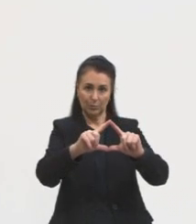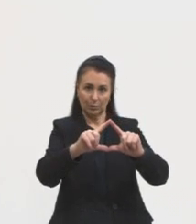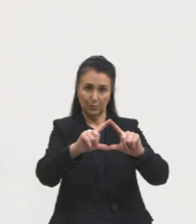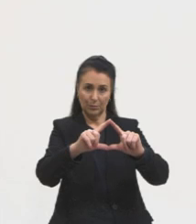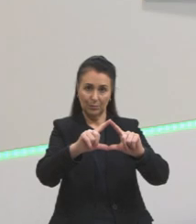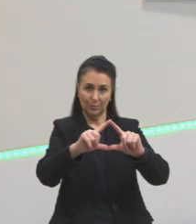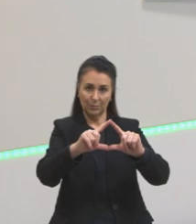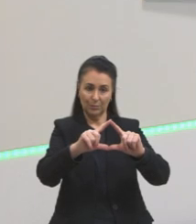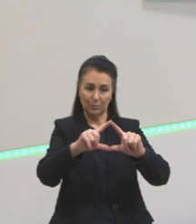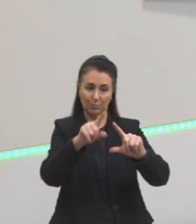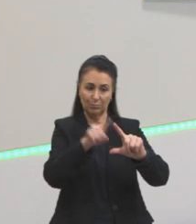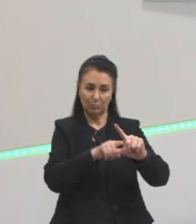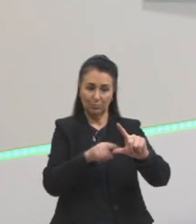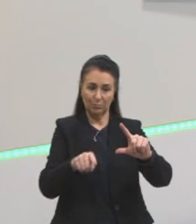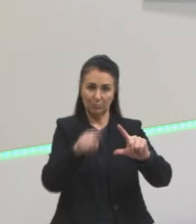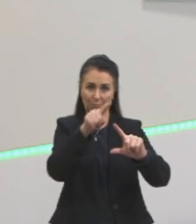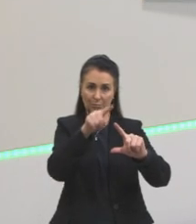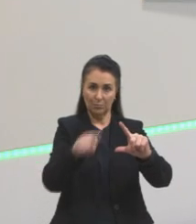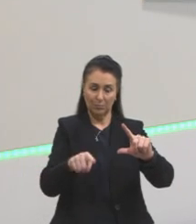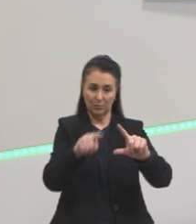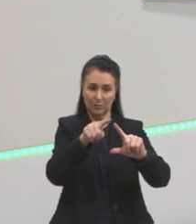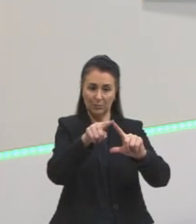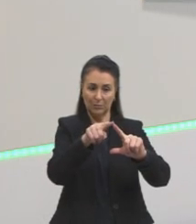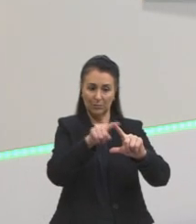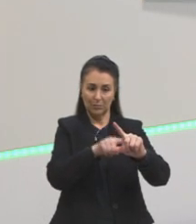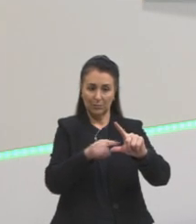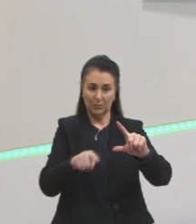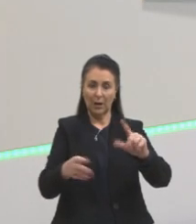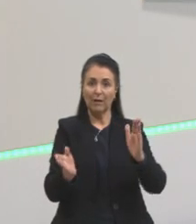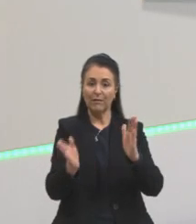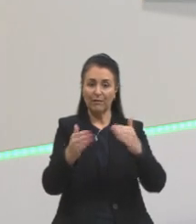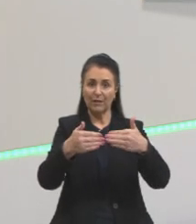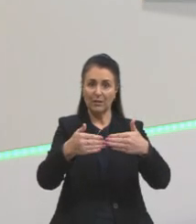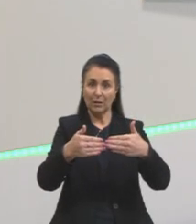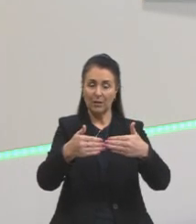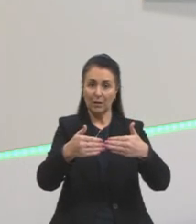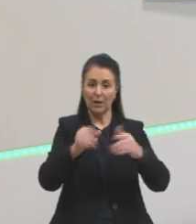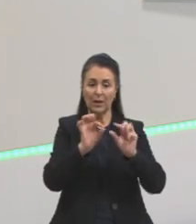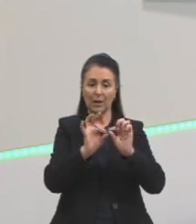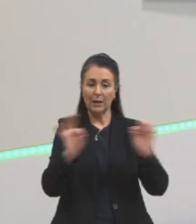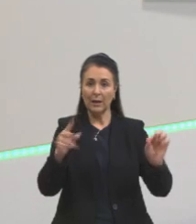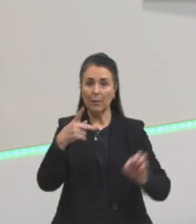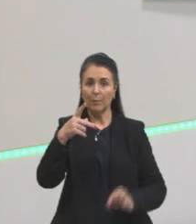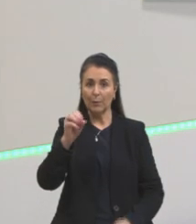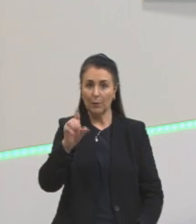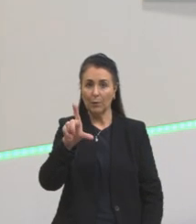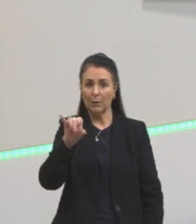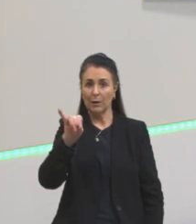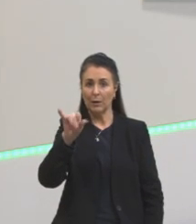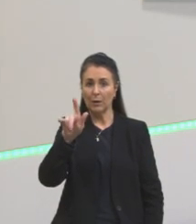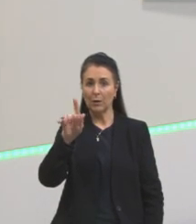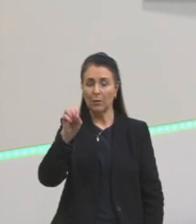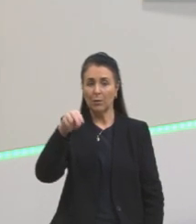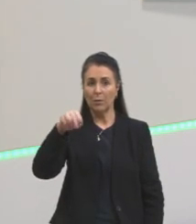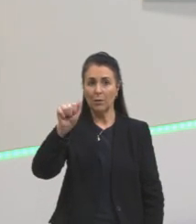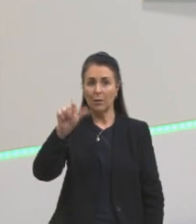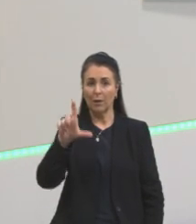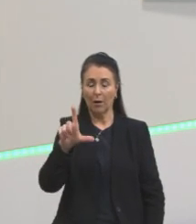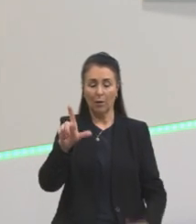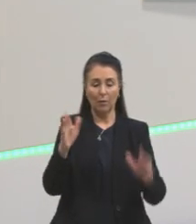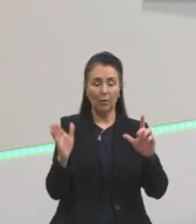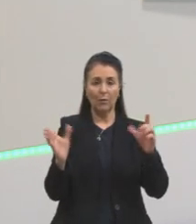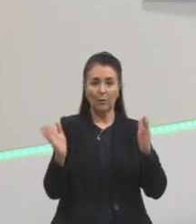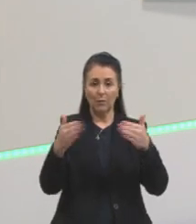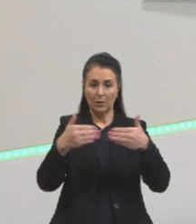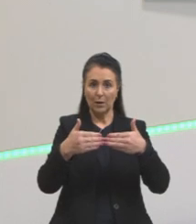definição Triângulo é uma linha poligonal fechada uma linha poligonal fechada é um triângulo